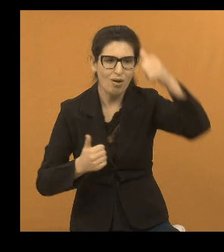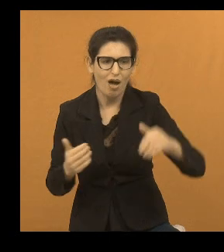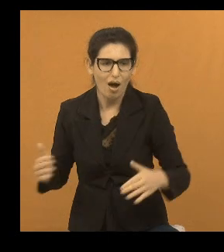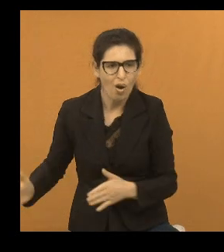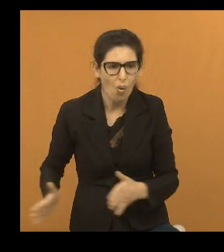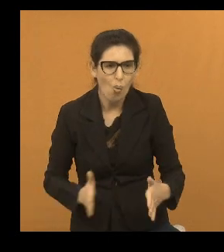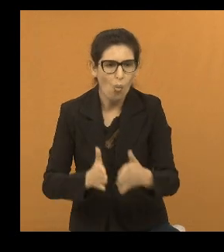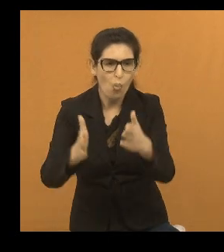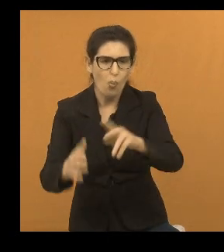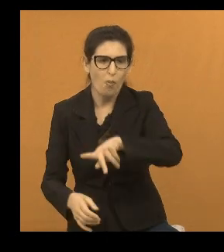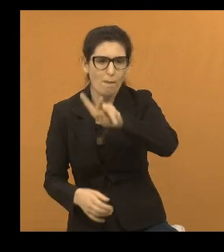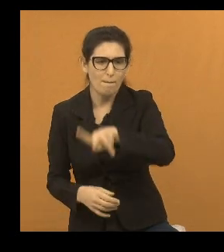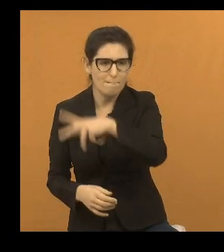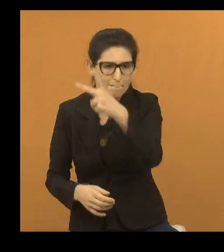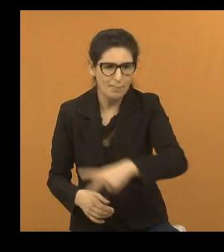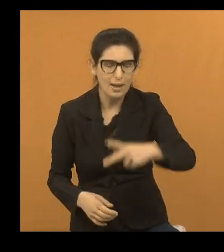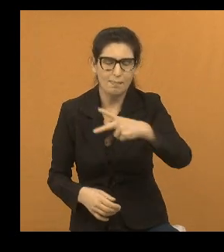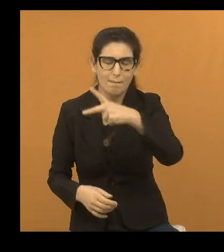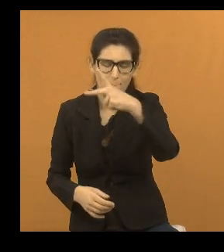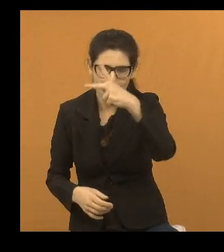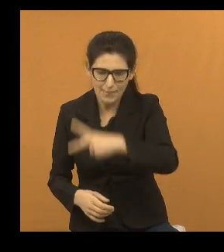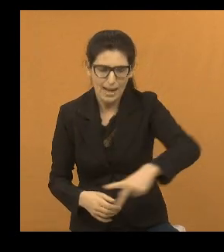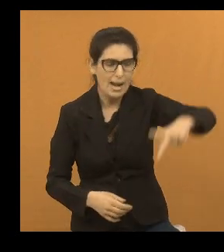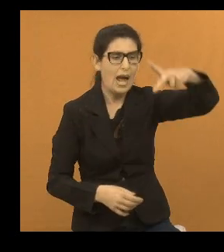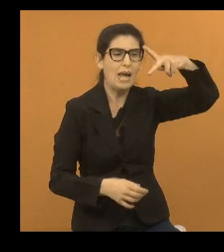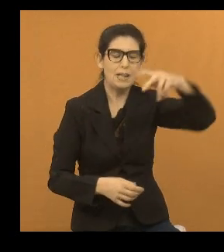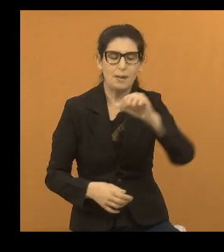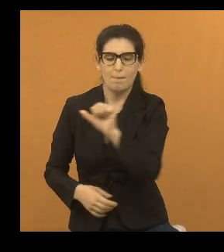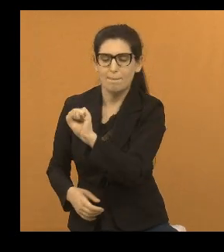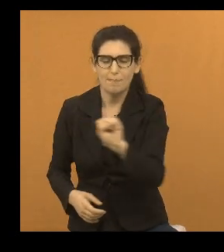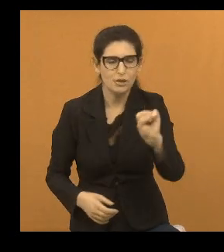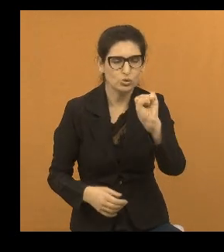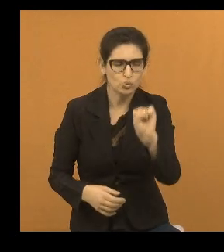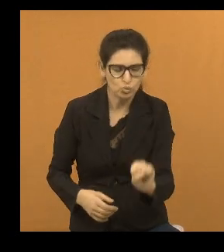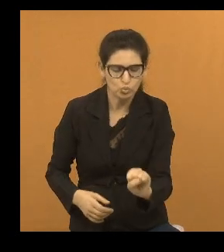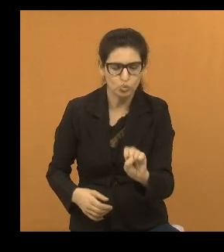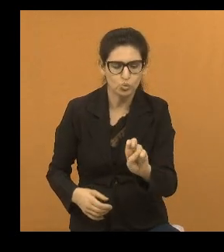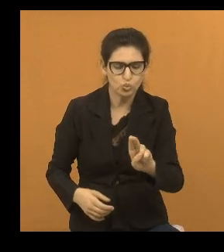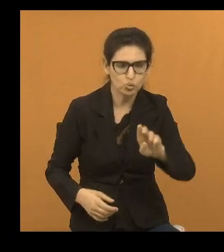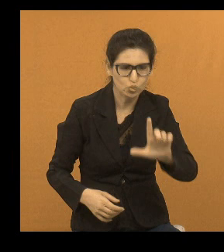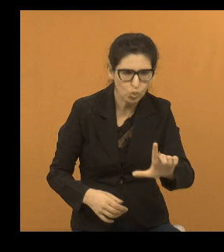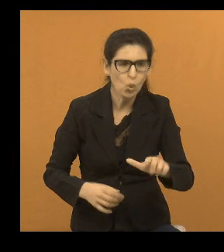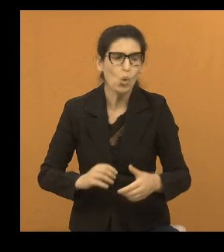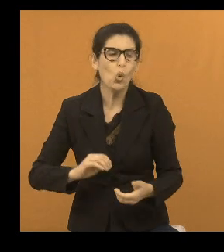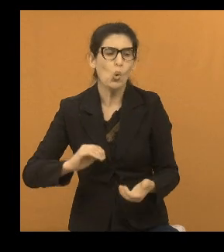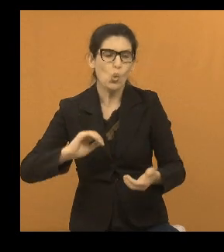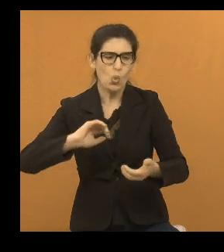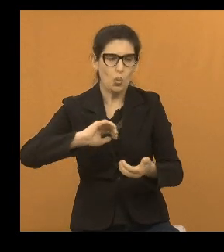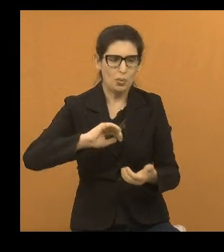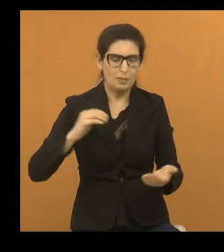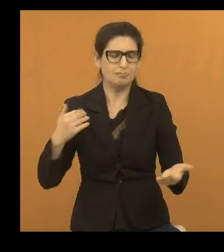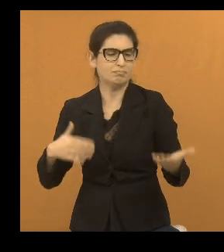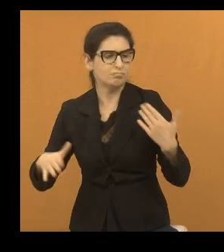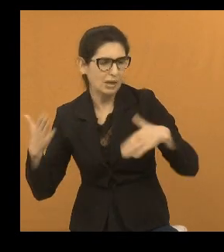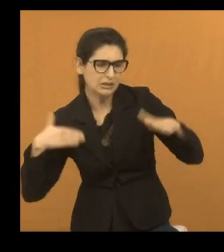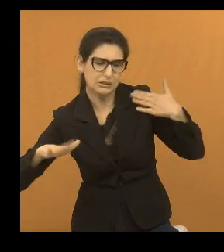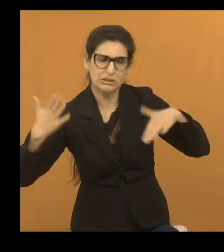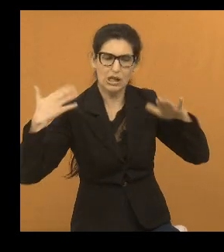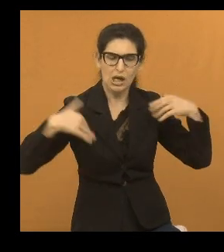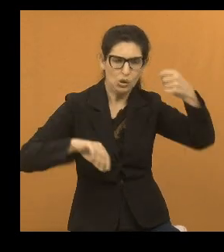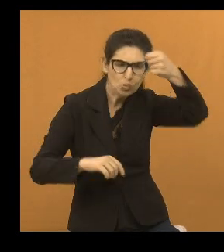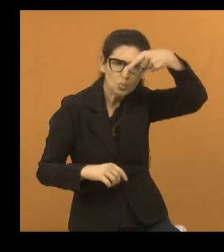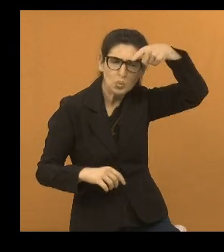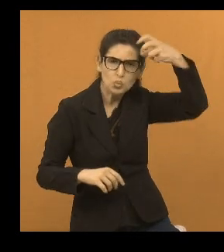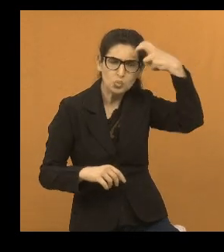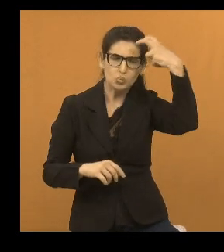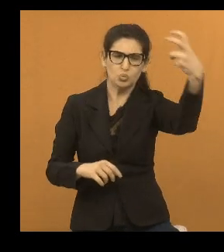nessas imagens, a gente mostra espaços de lazer, práticas de esportes, atividades